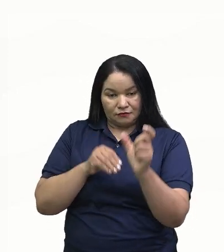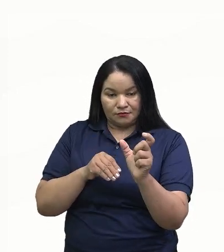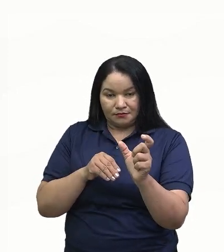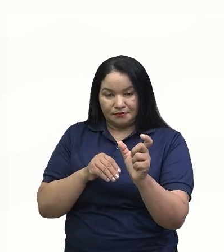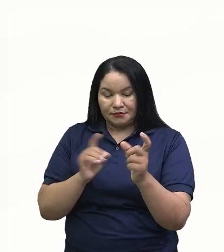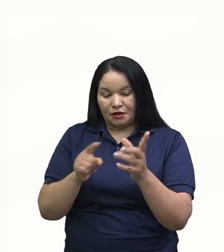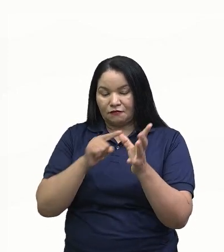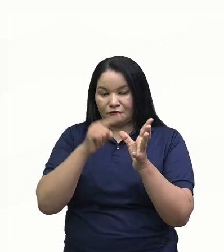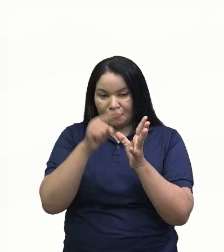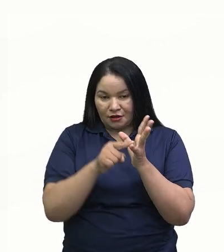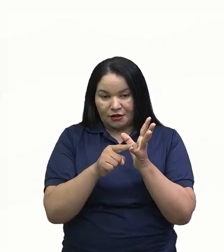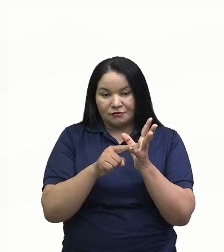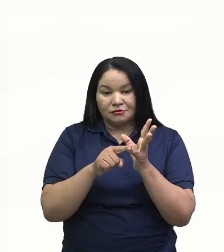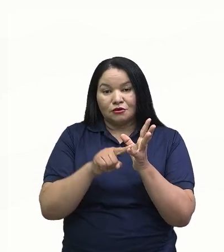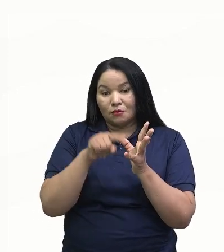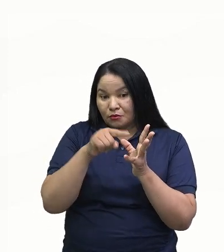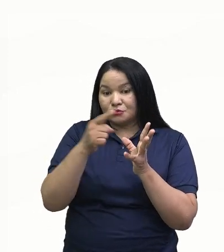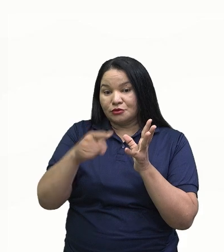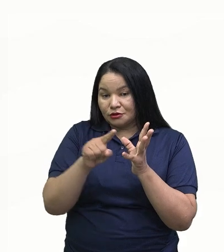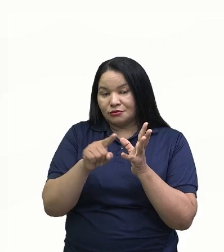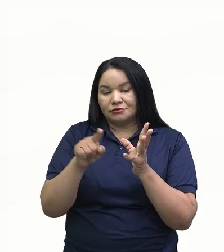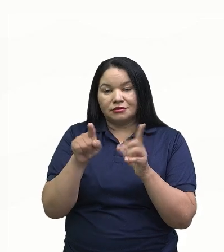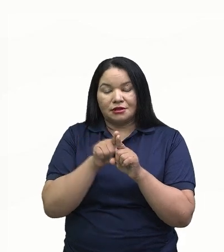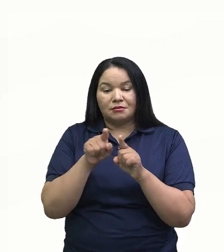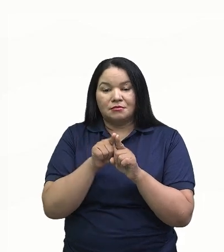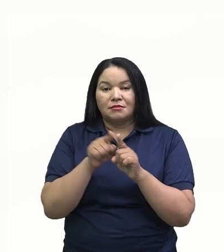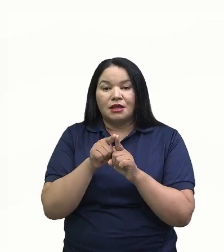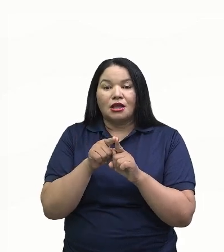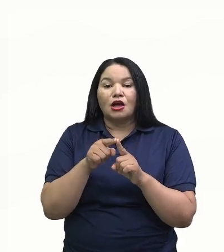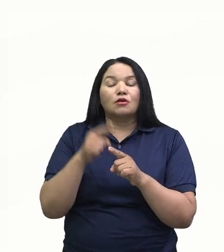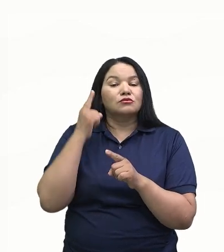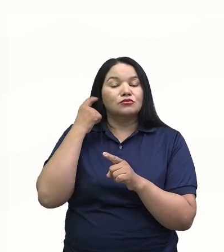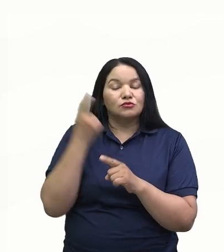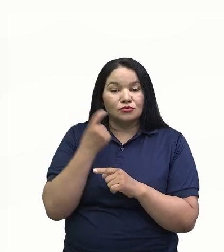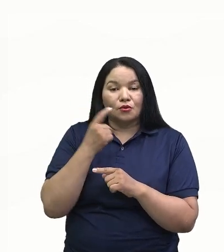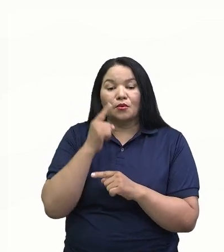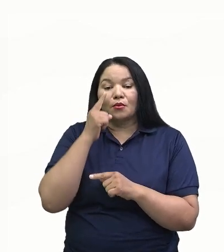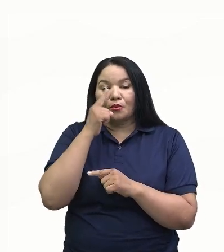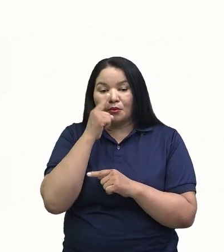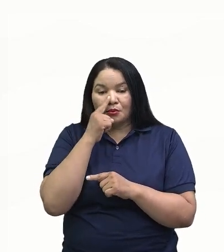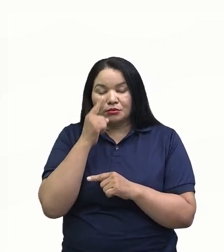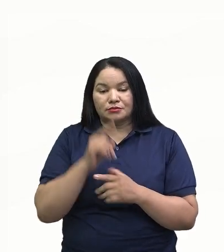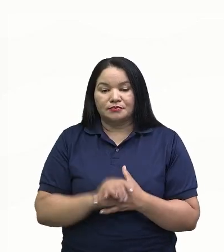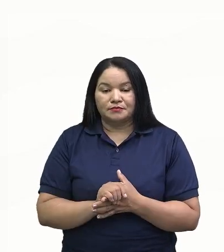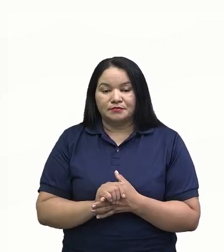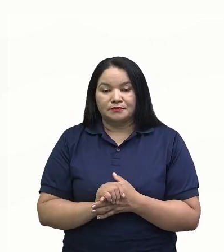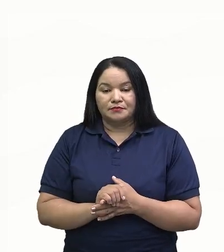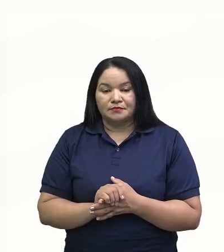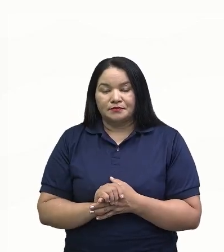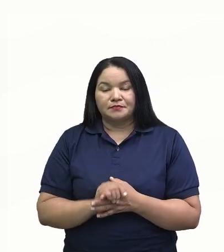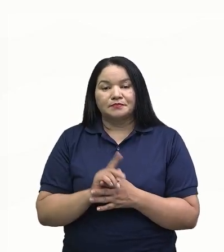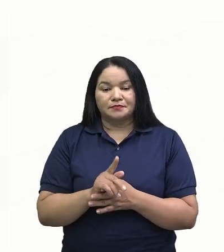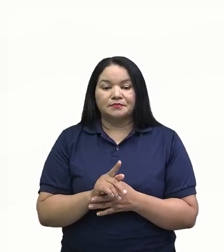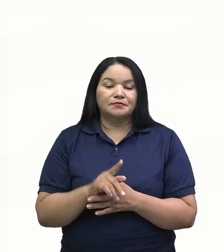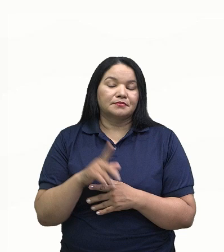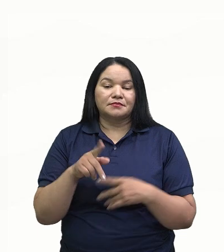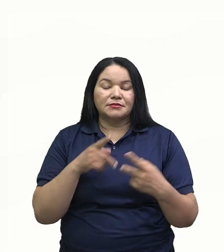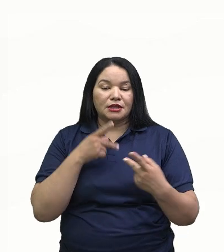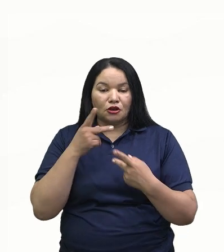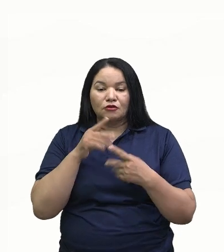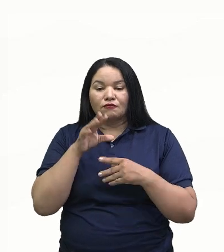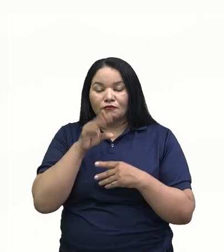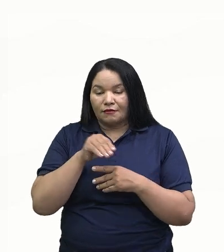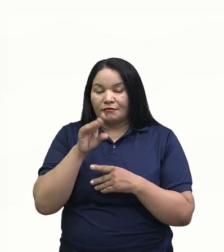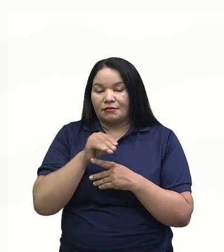vogal com o tio vai indicar a nasalização. Significa que nós vamos falar, né, o som vai sair pela